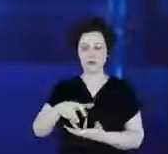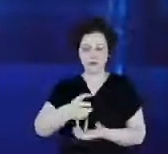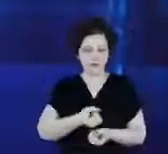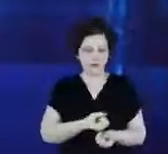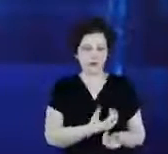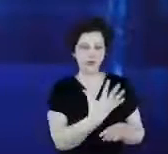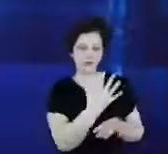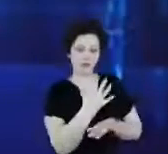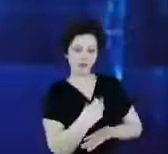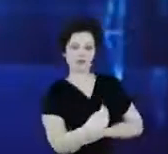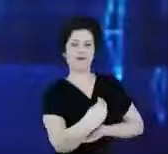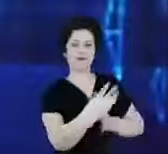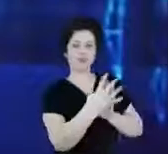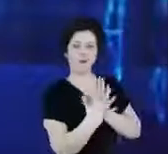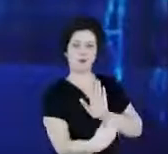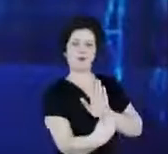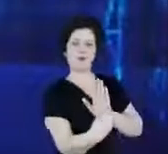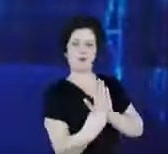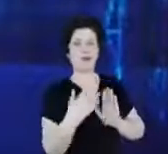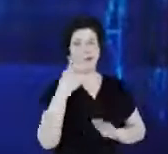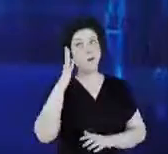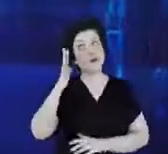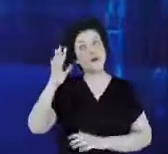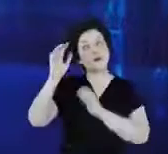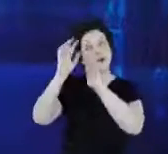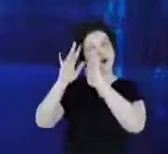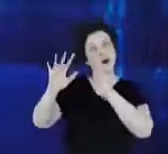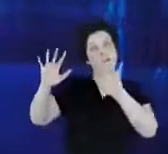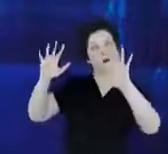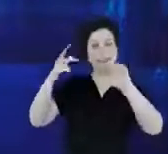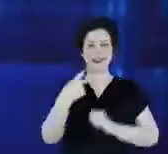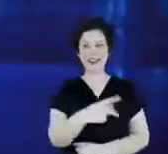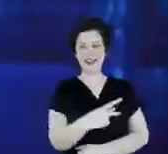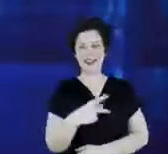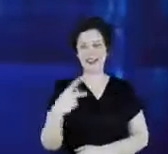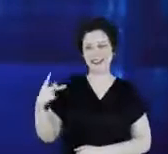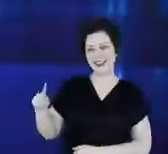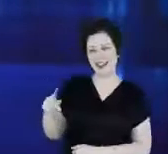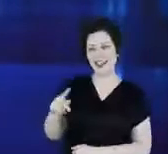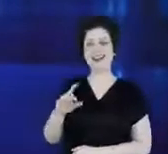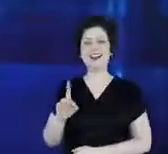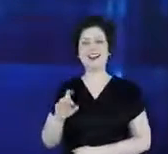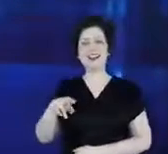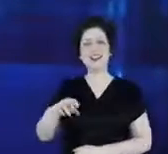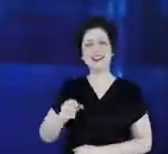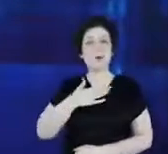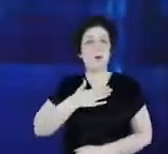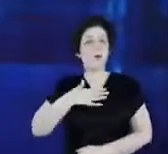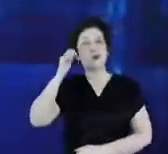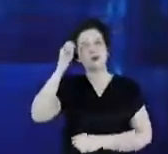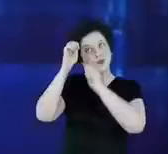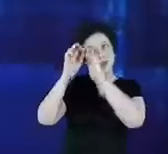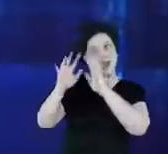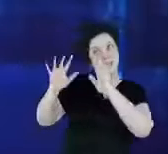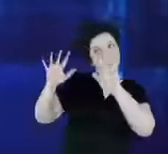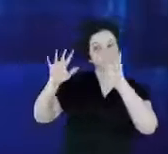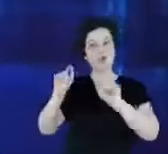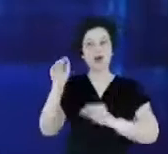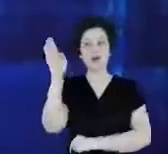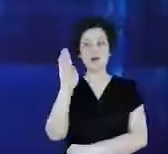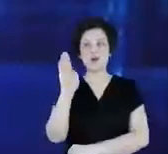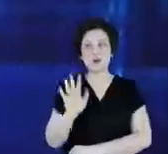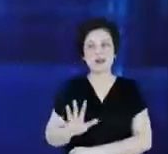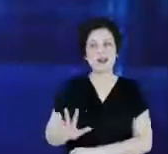pela gente esse é o meu sonho prédio dentro falou do sonho grande dele na apresentação meu é esse é que eu queria que o Brasil